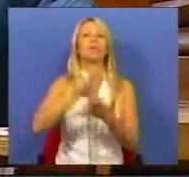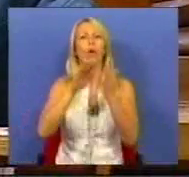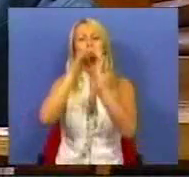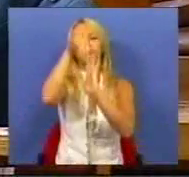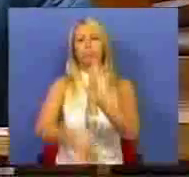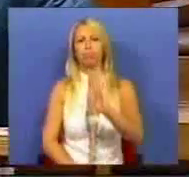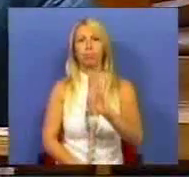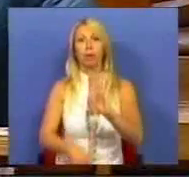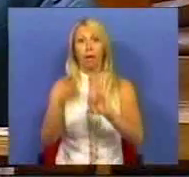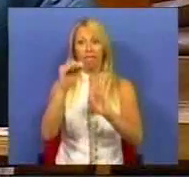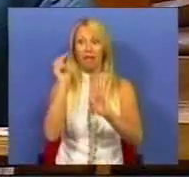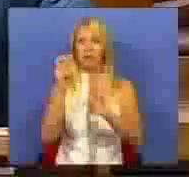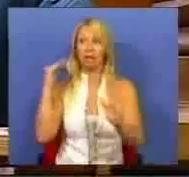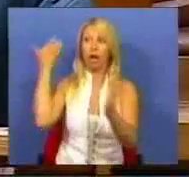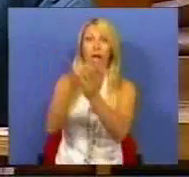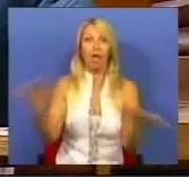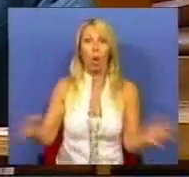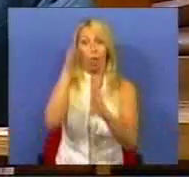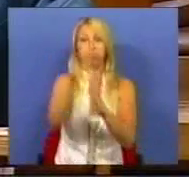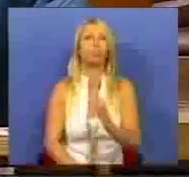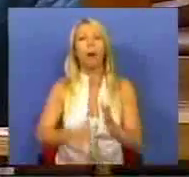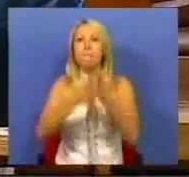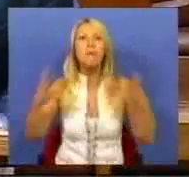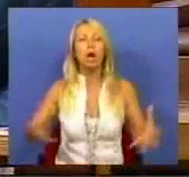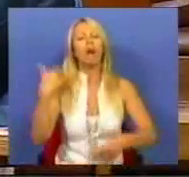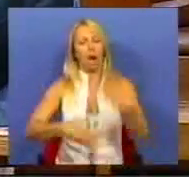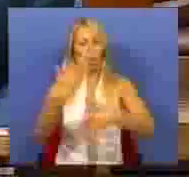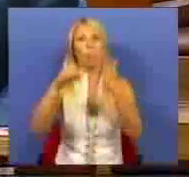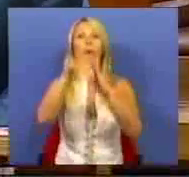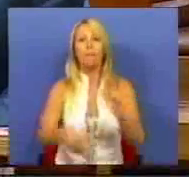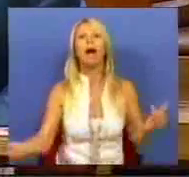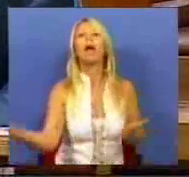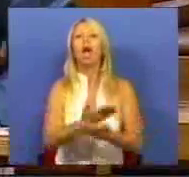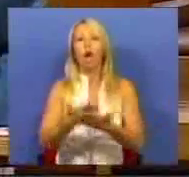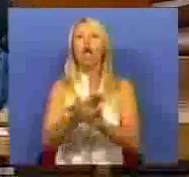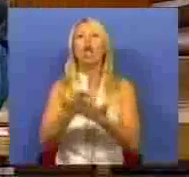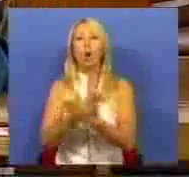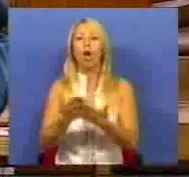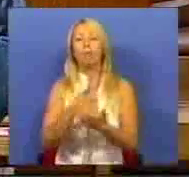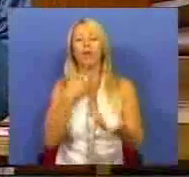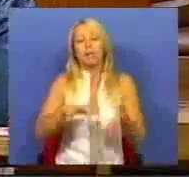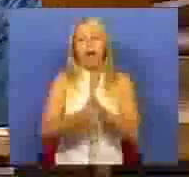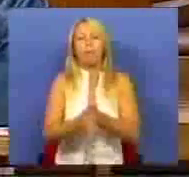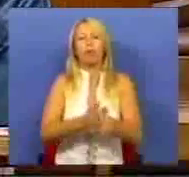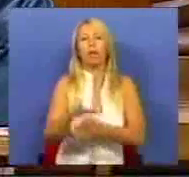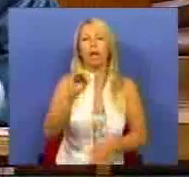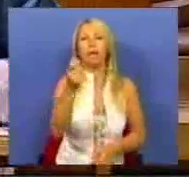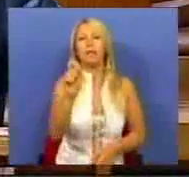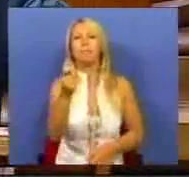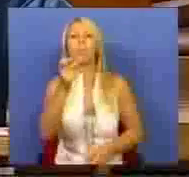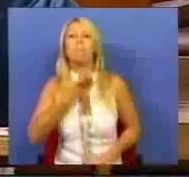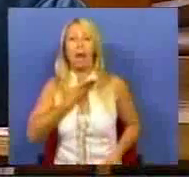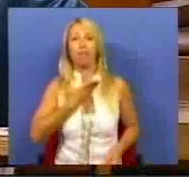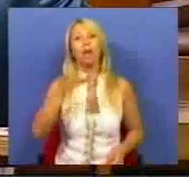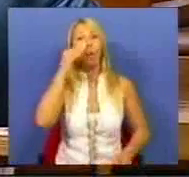10 anos e vai continuar a cair. Entretanto, a economia vai sendo estrangulada pelos spreads bancários. Quanto mais desce o